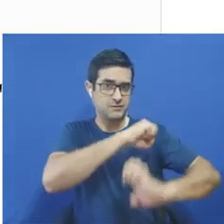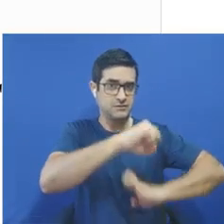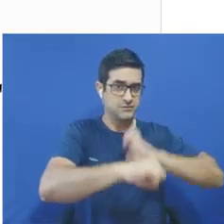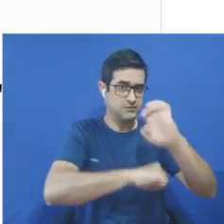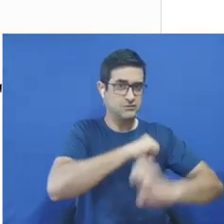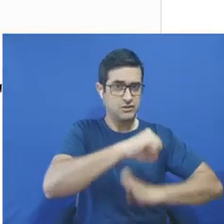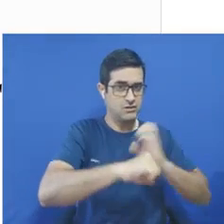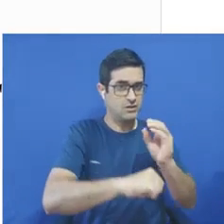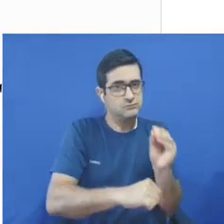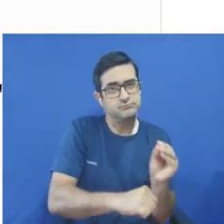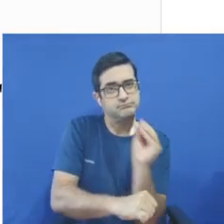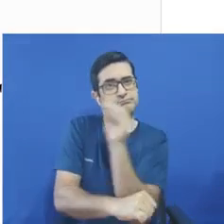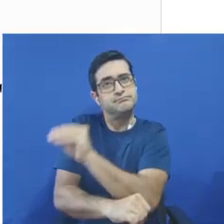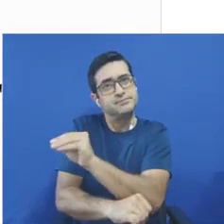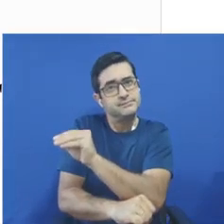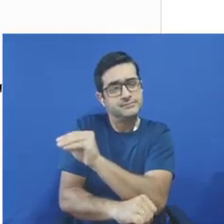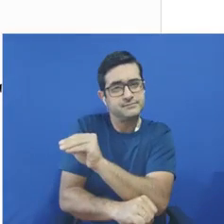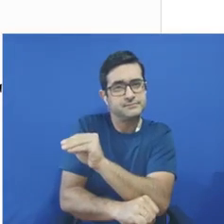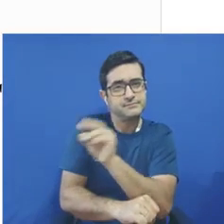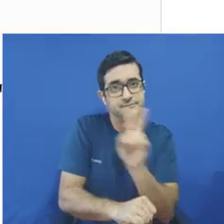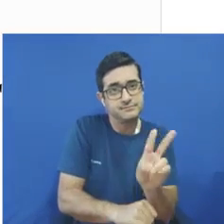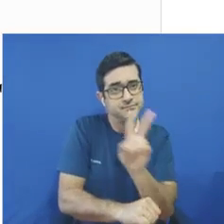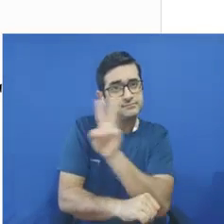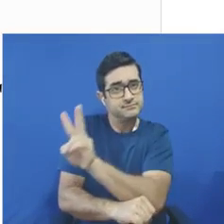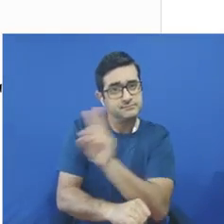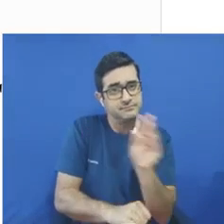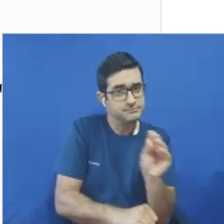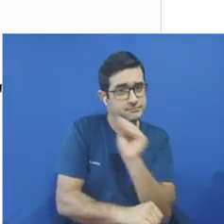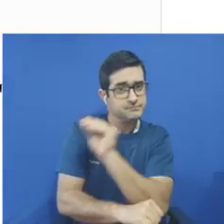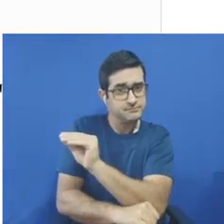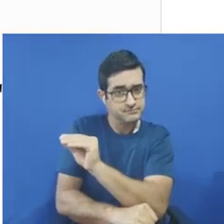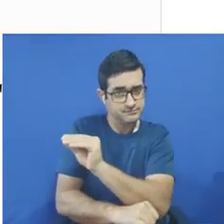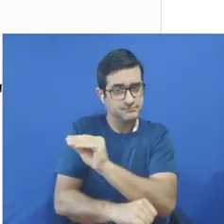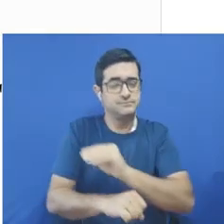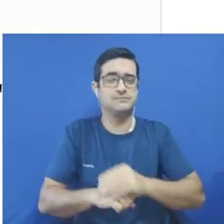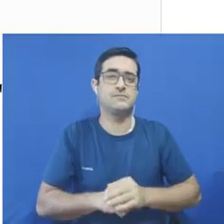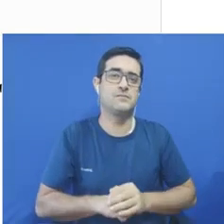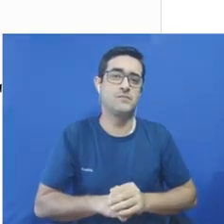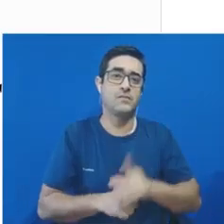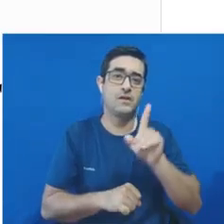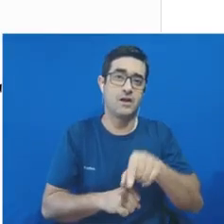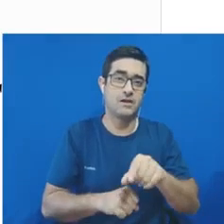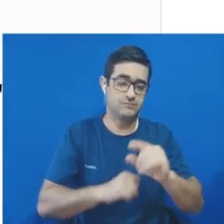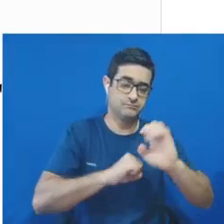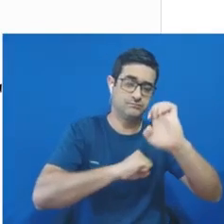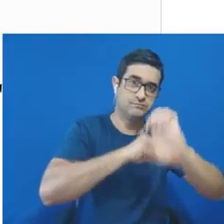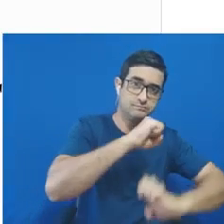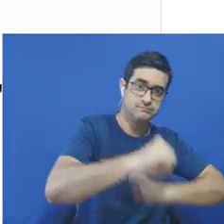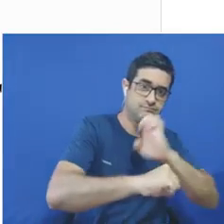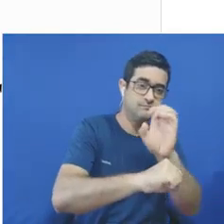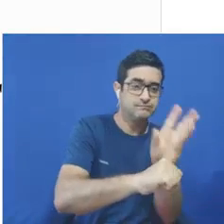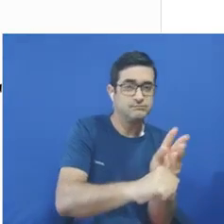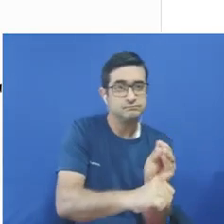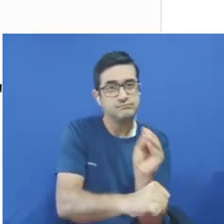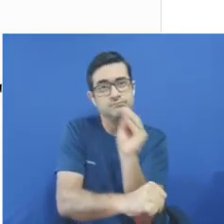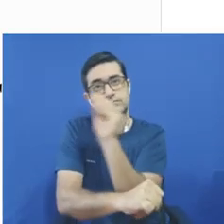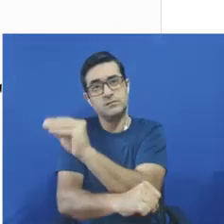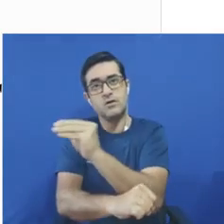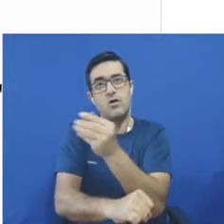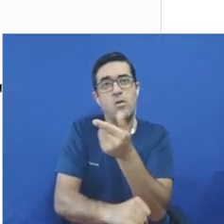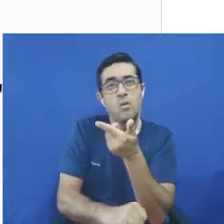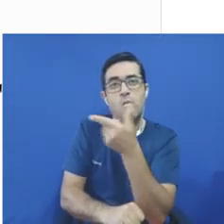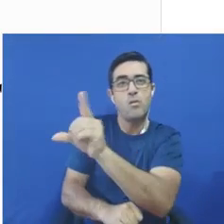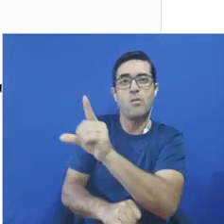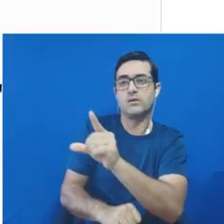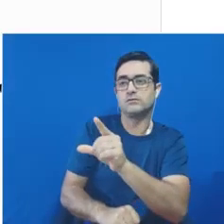ataque nucleofílico, né? Que por enquanto para nós não é importante, mas seria o par de elétrons indo em